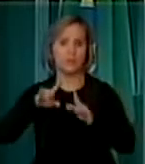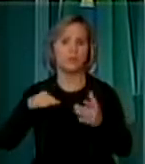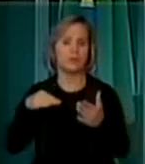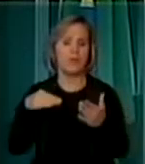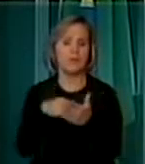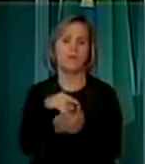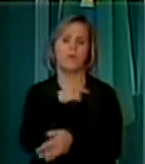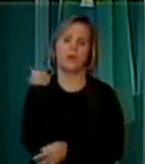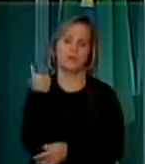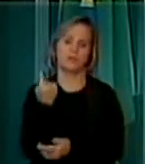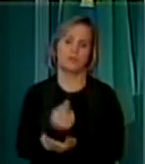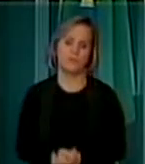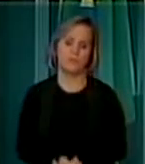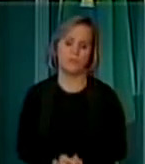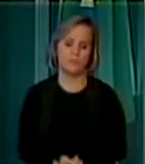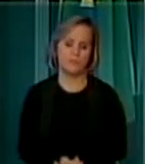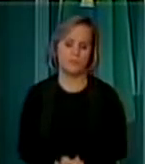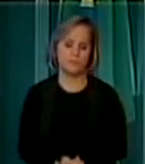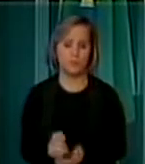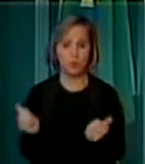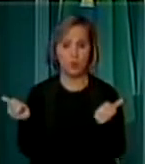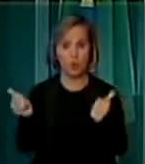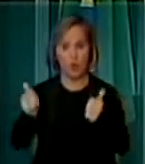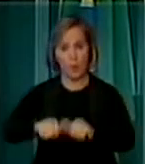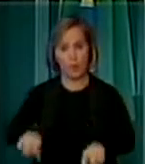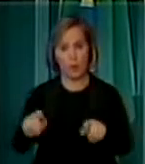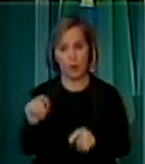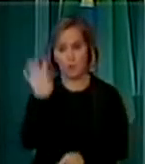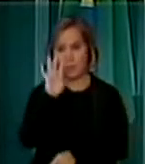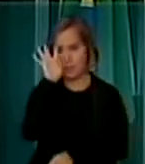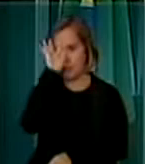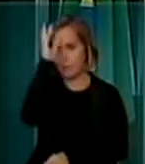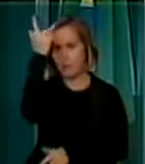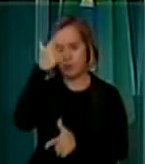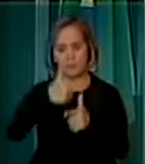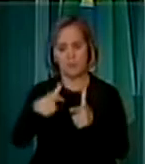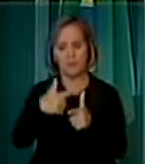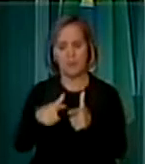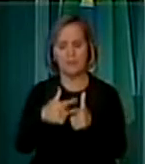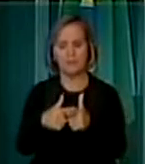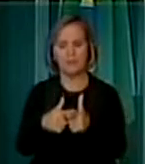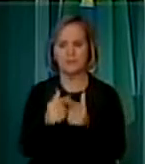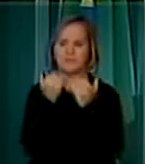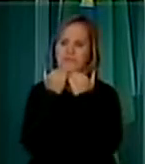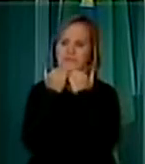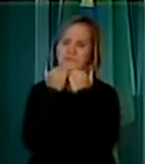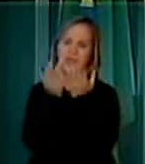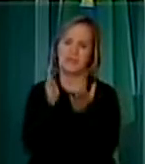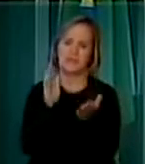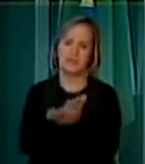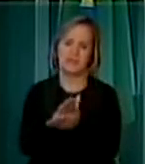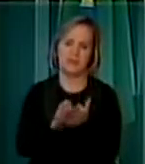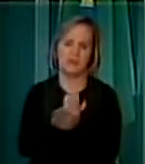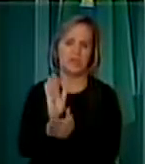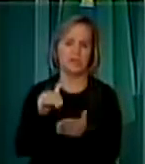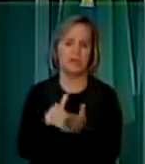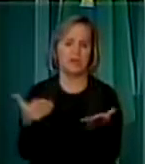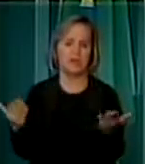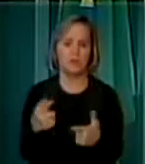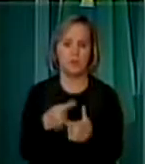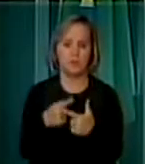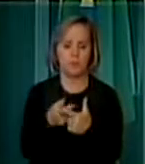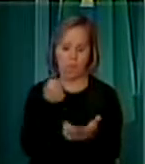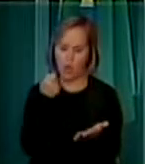morte. O pior é que a solução para os problemas não acontece, até porque não há